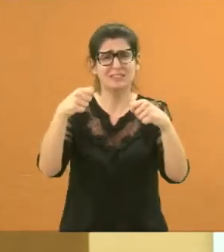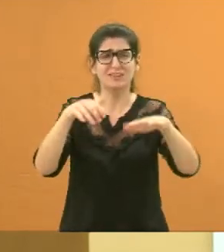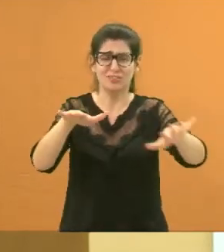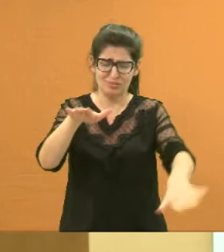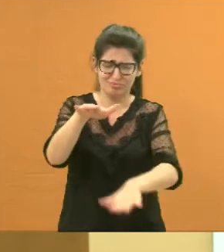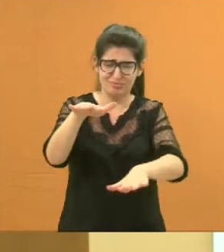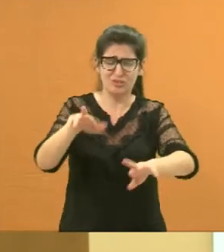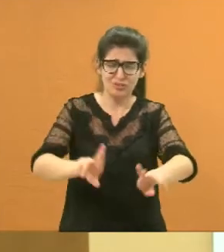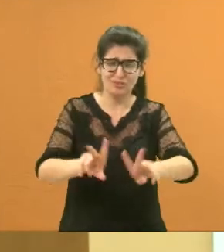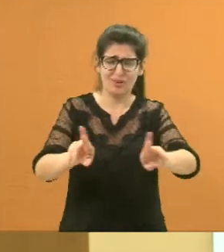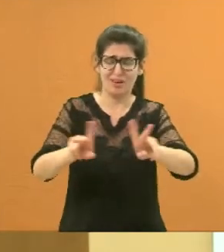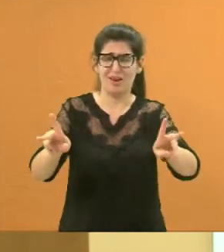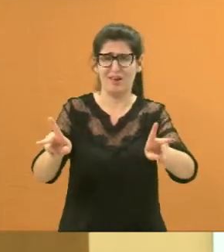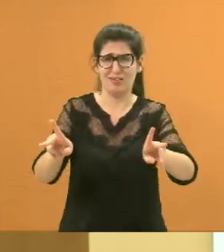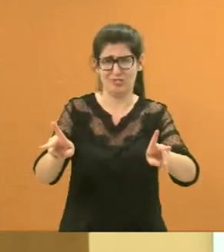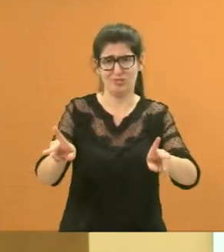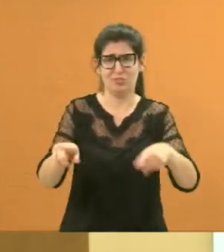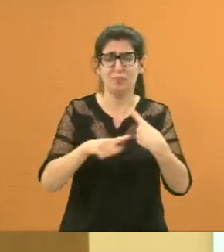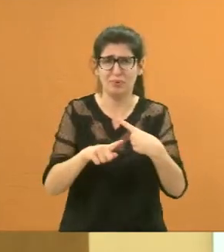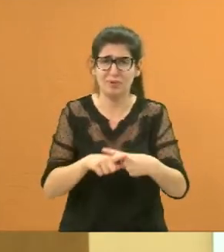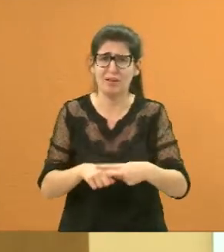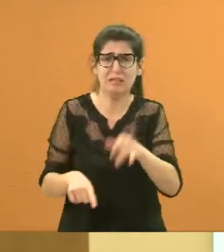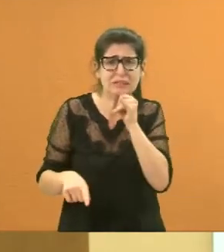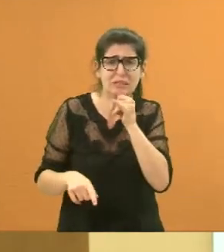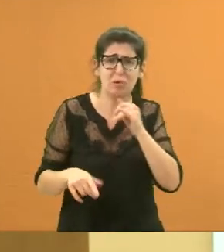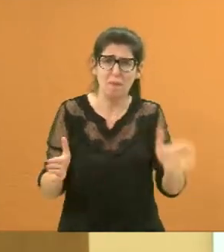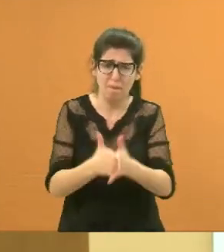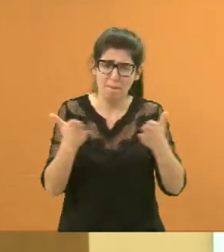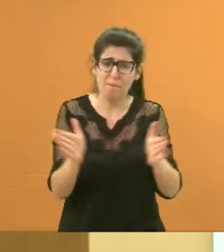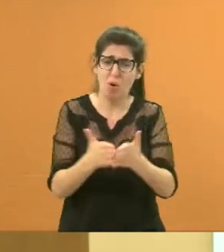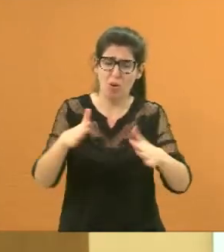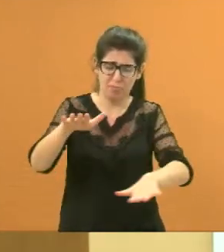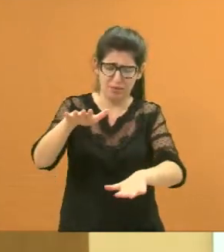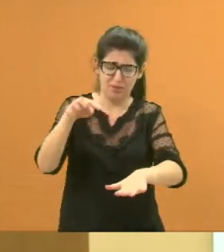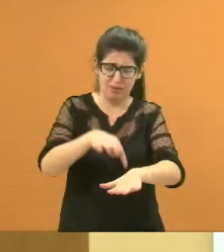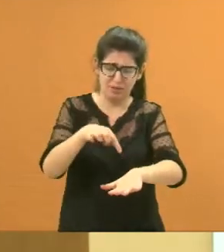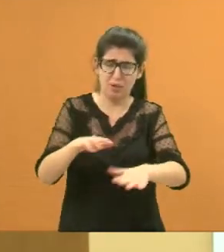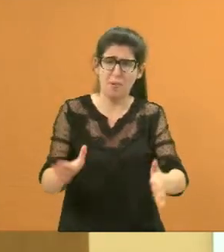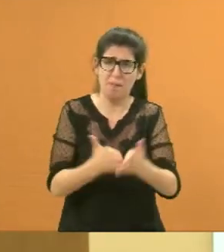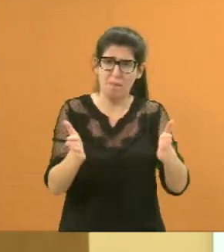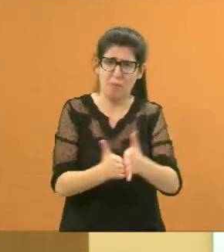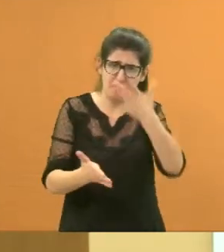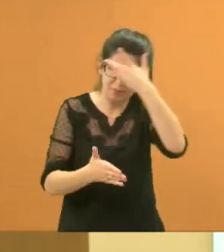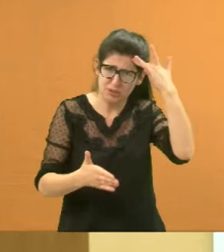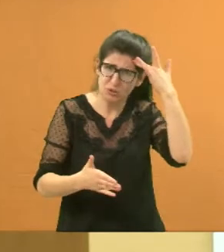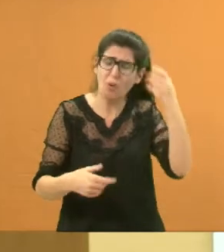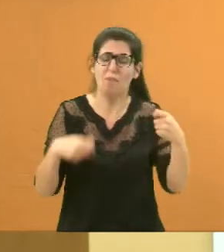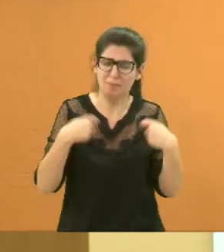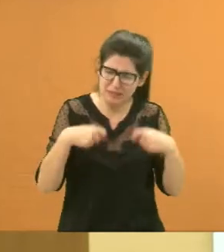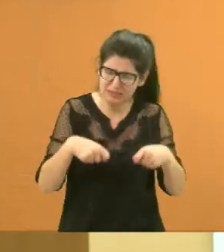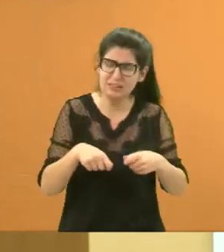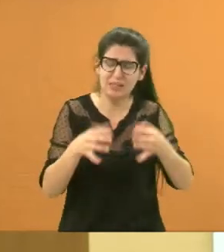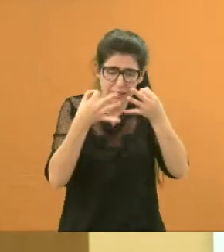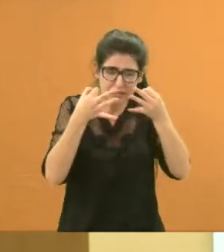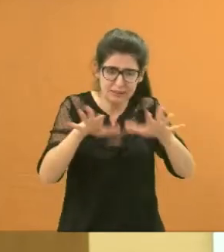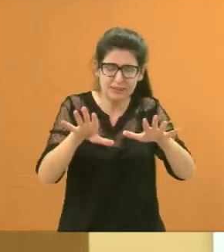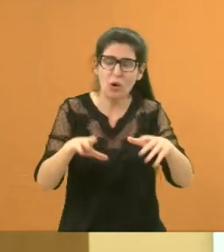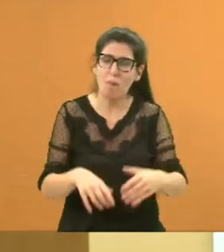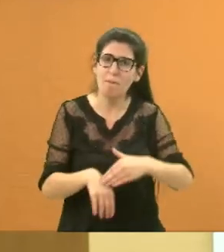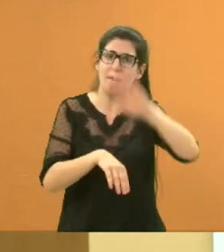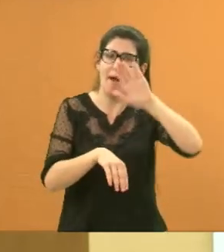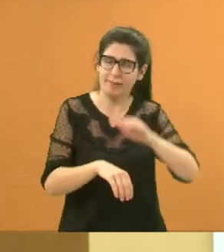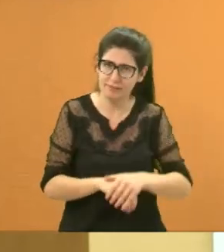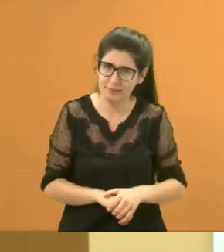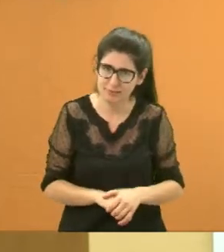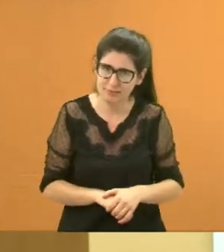diferente, dar mais para aqueles que mais precisam. Então, quando a gente discute essa questão, não é que a gente é contra rico, não é contra empresário, não, não